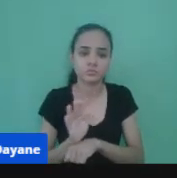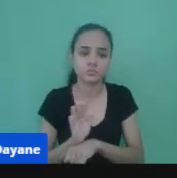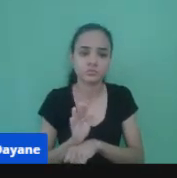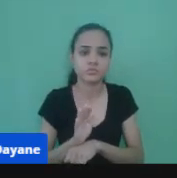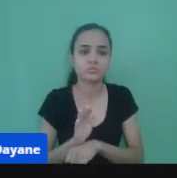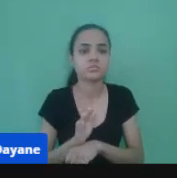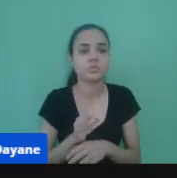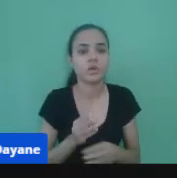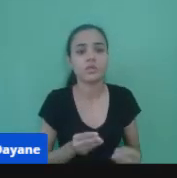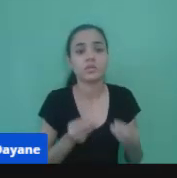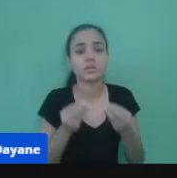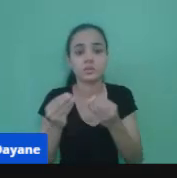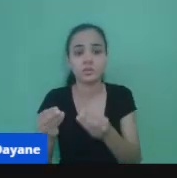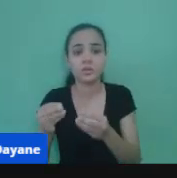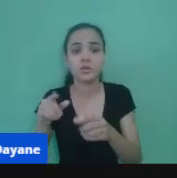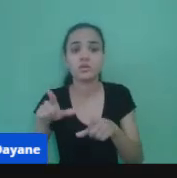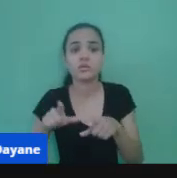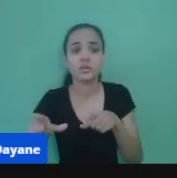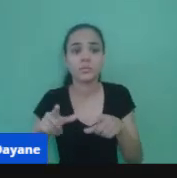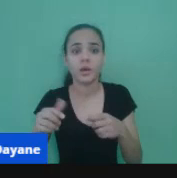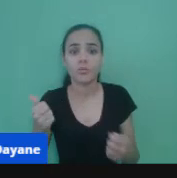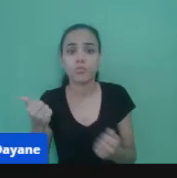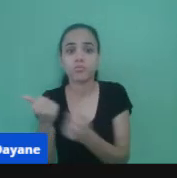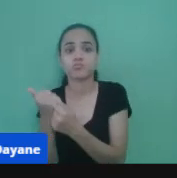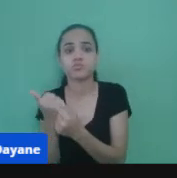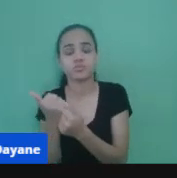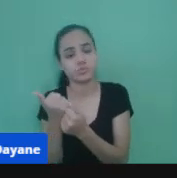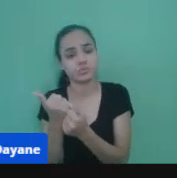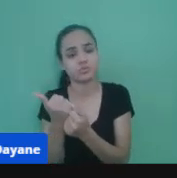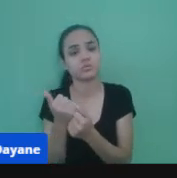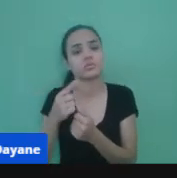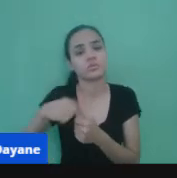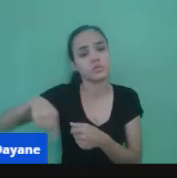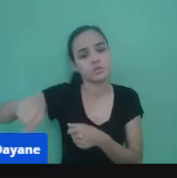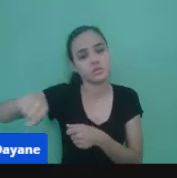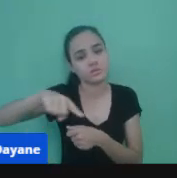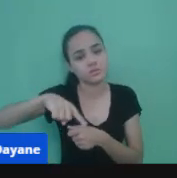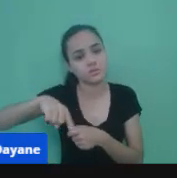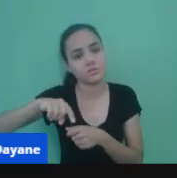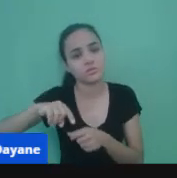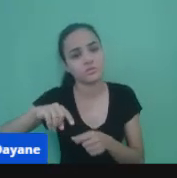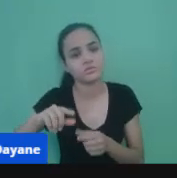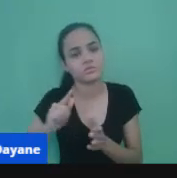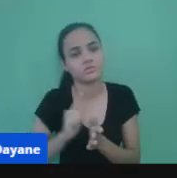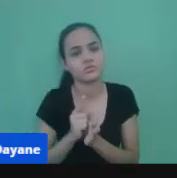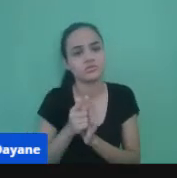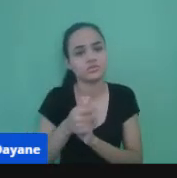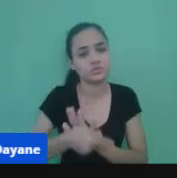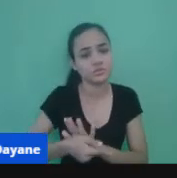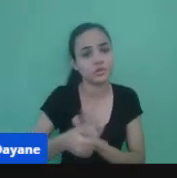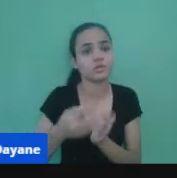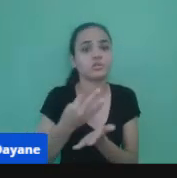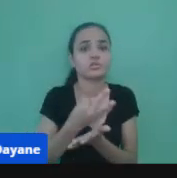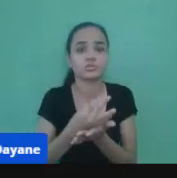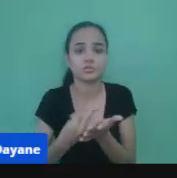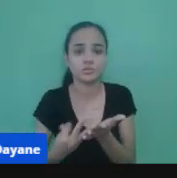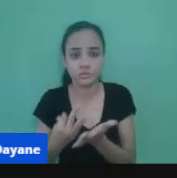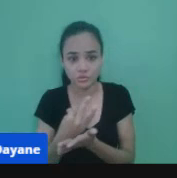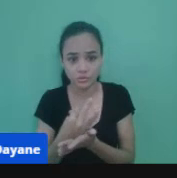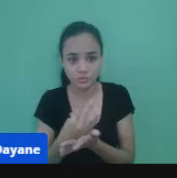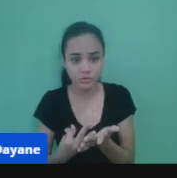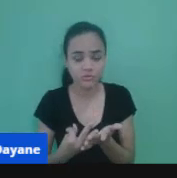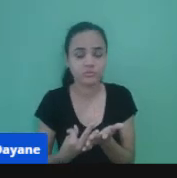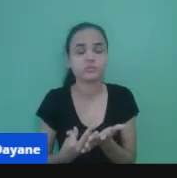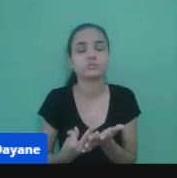gêneros textuais. Então, veja só, vou tentar fechar. Embora não apareça de forma clara,